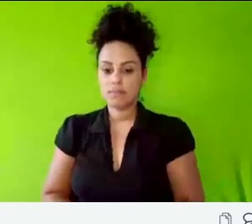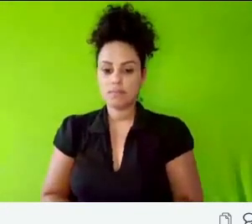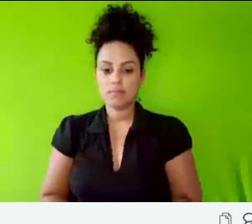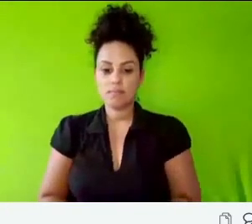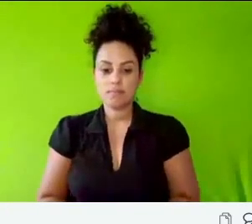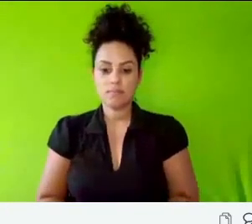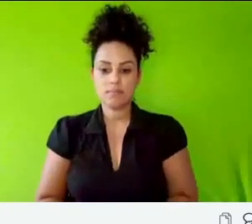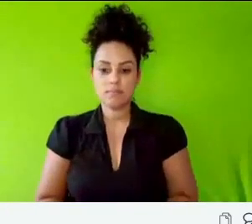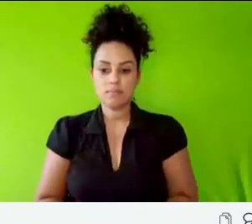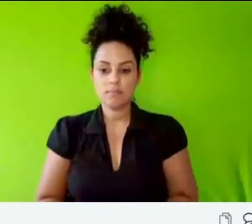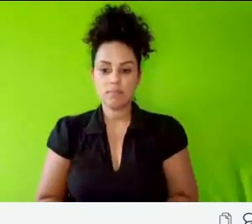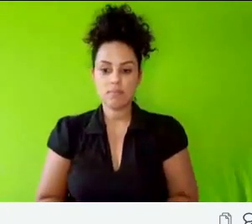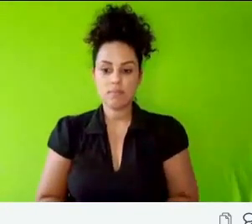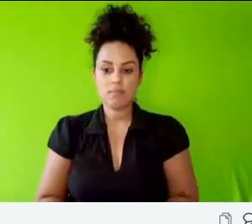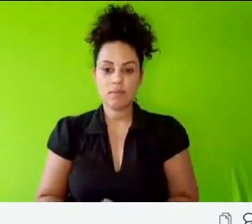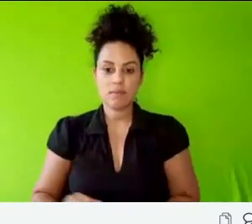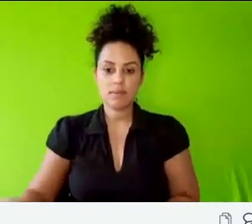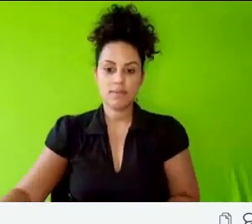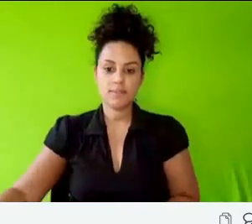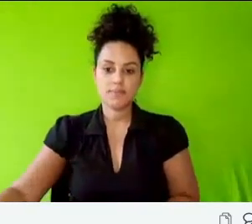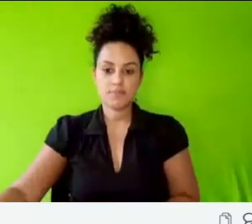Número da semente utilizada.